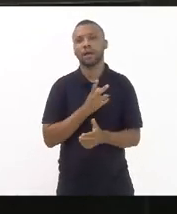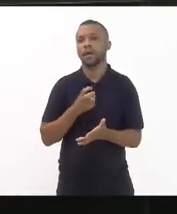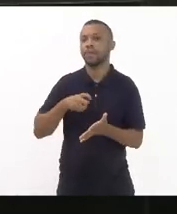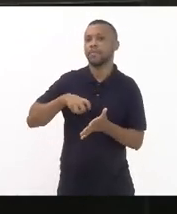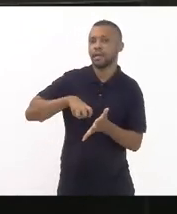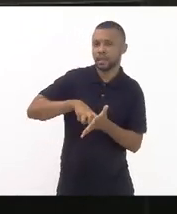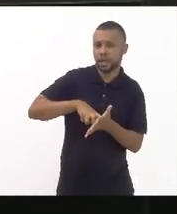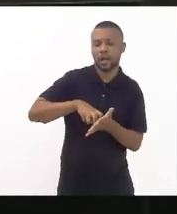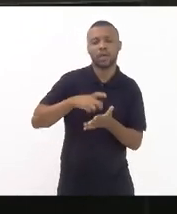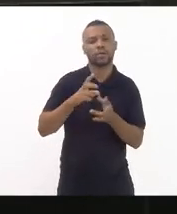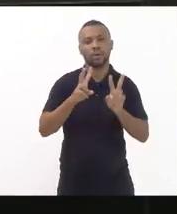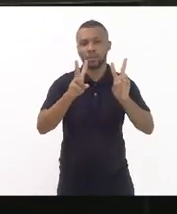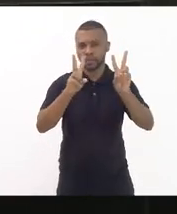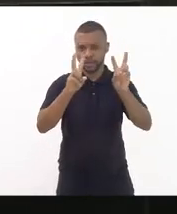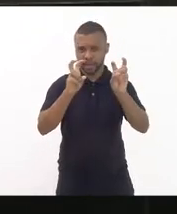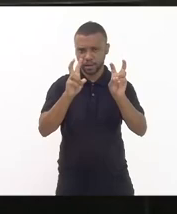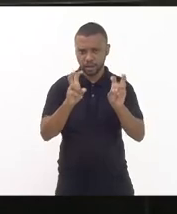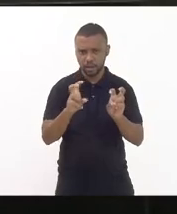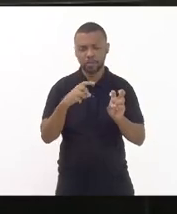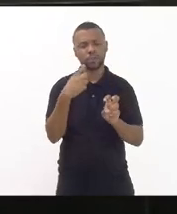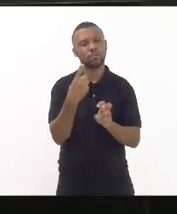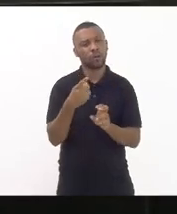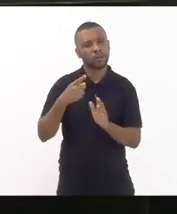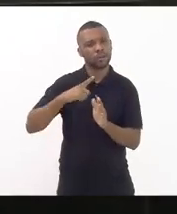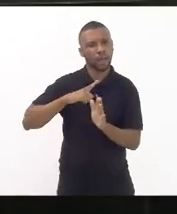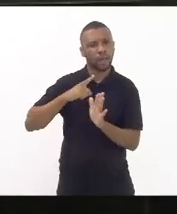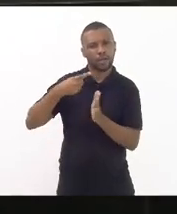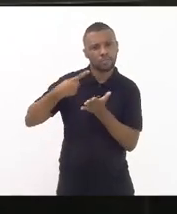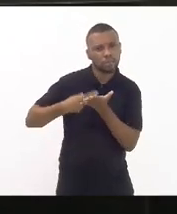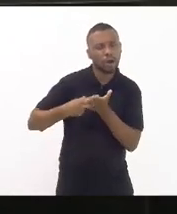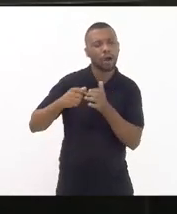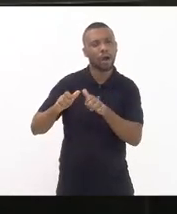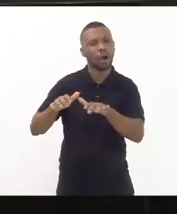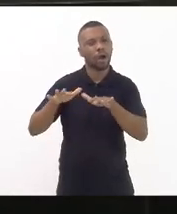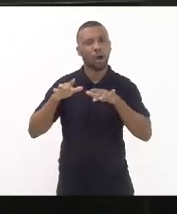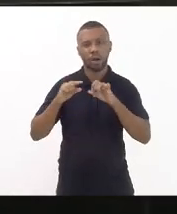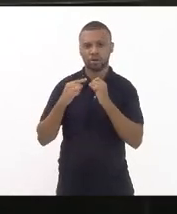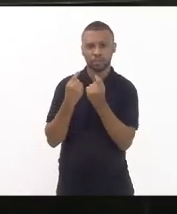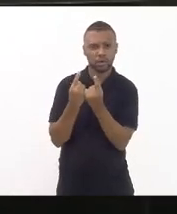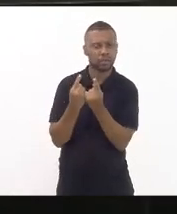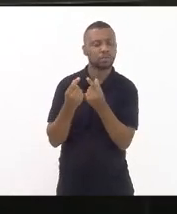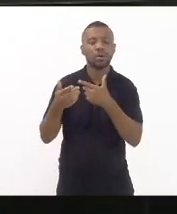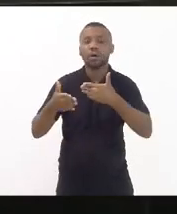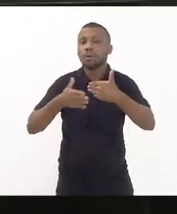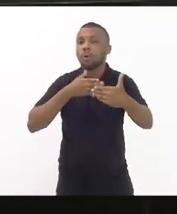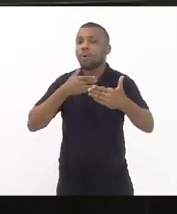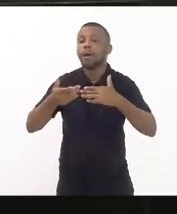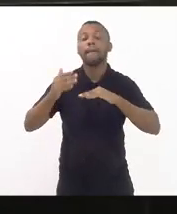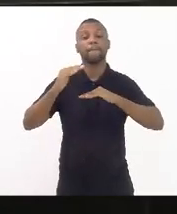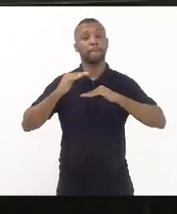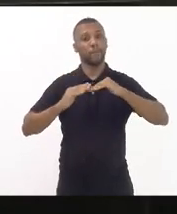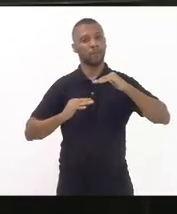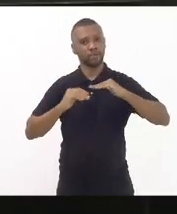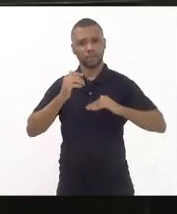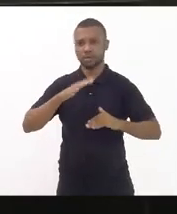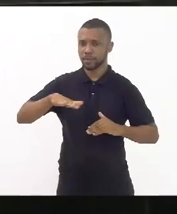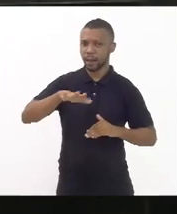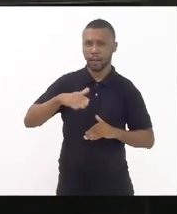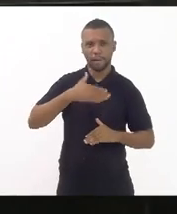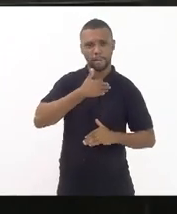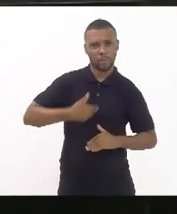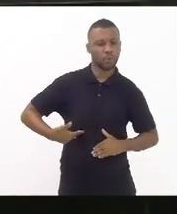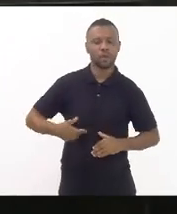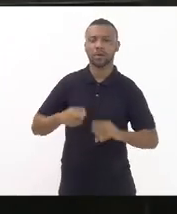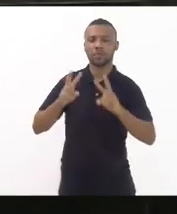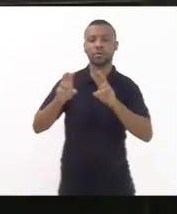gente traz em todas as audiências públicas, sobre quaisquer carreira do serviço público com